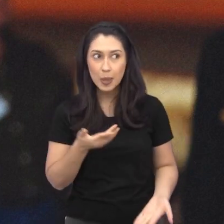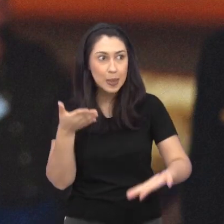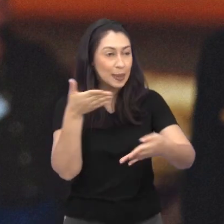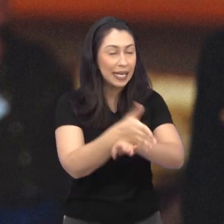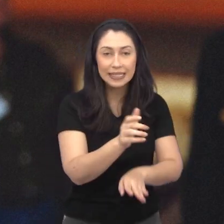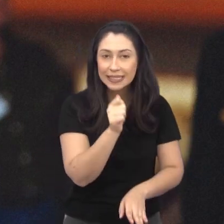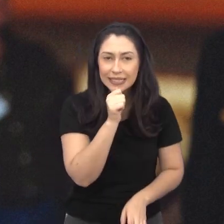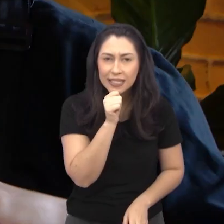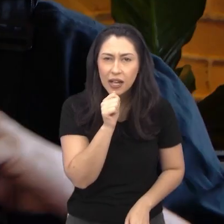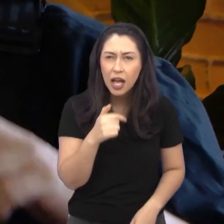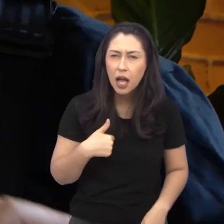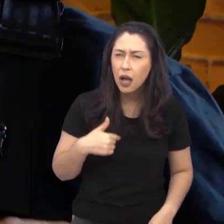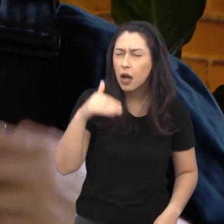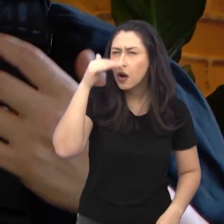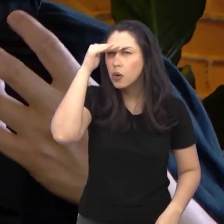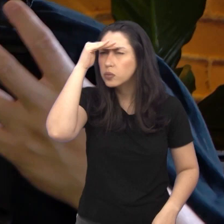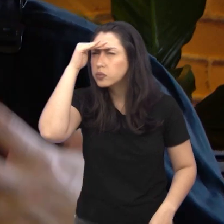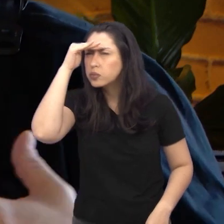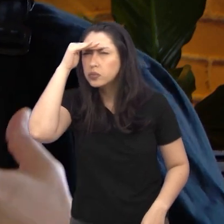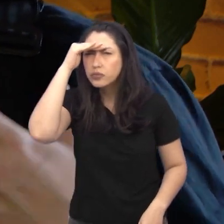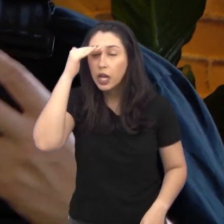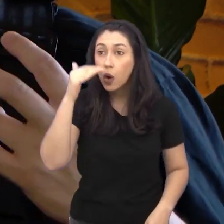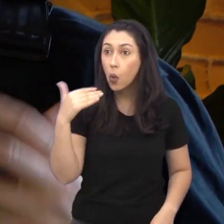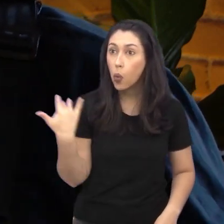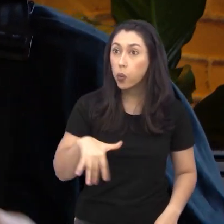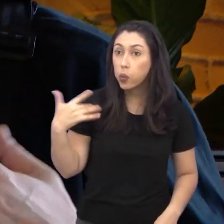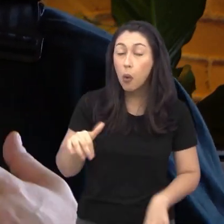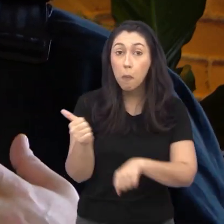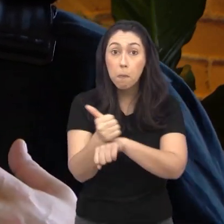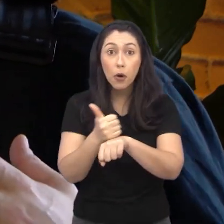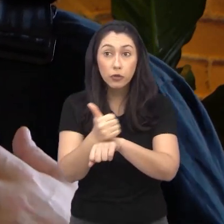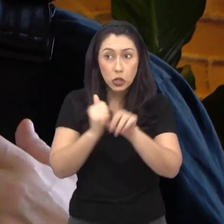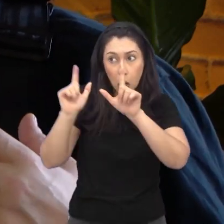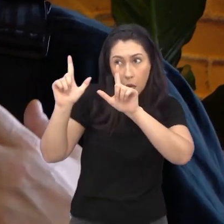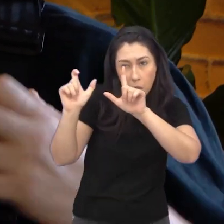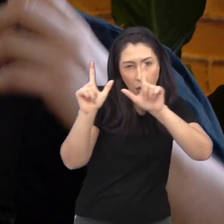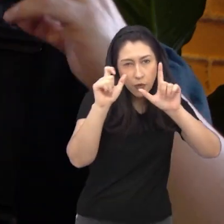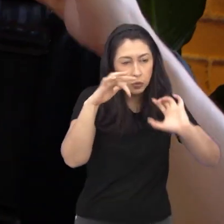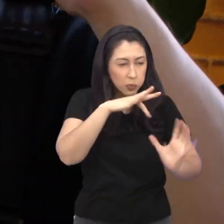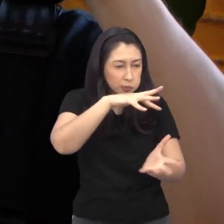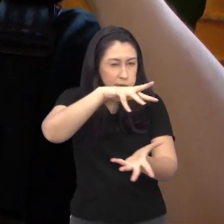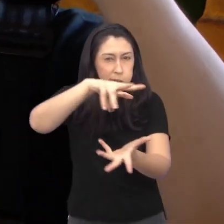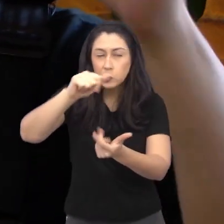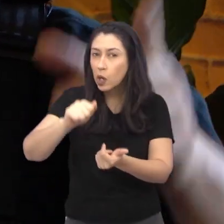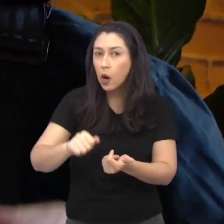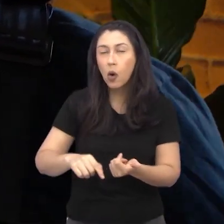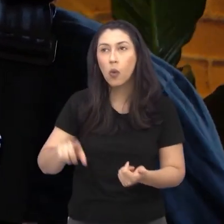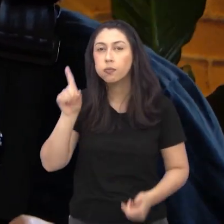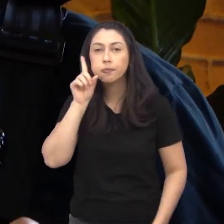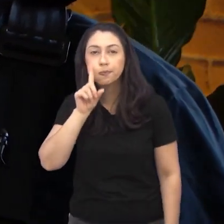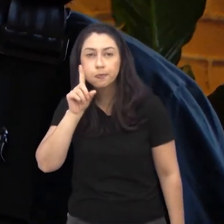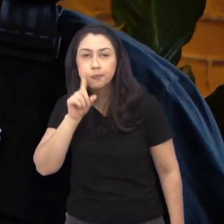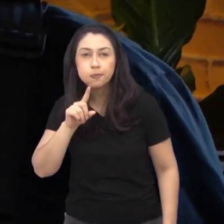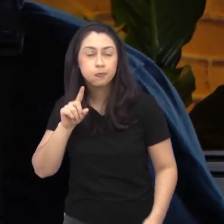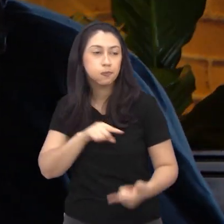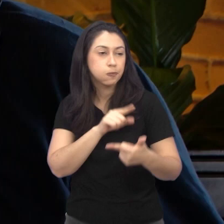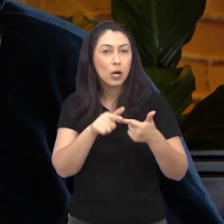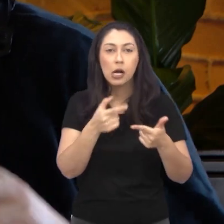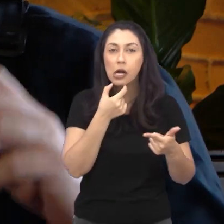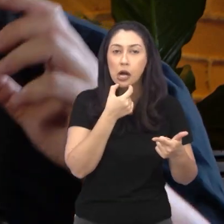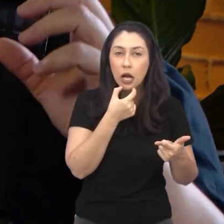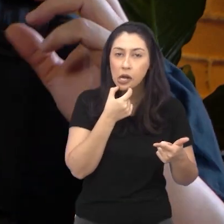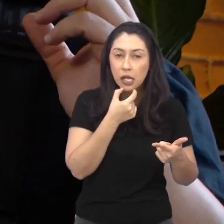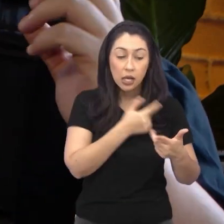ainda na Embraer, eu comecei a ver muitos fotógrafos internacionais. Fotógrafos vindo dos Estados Unidos,